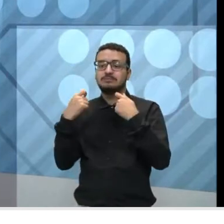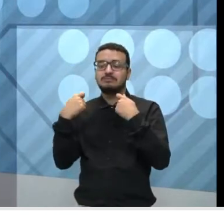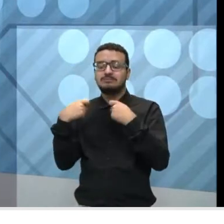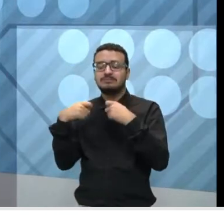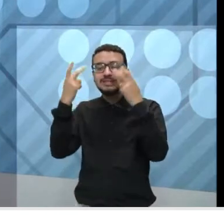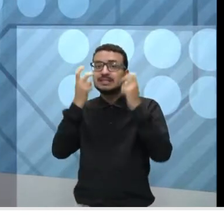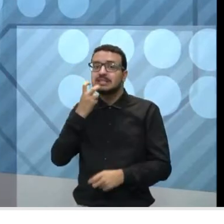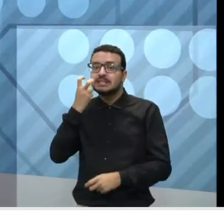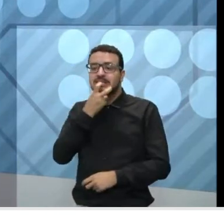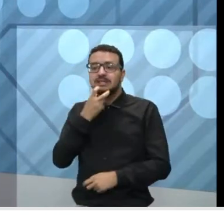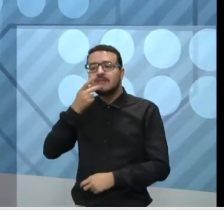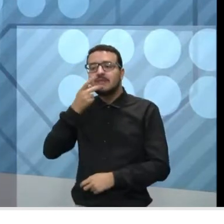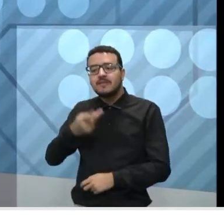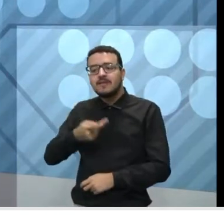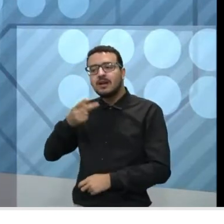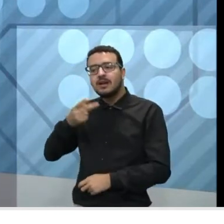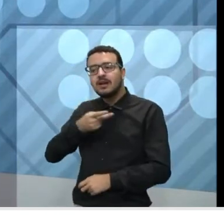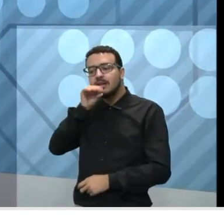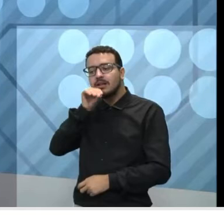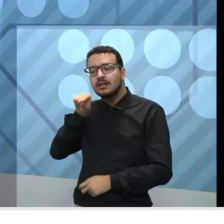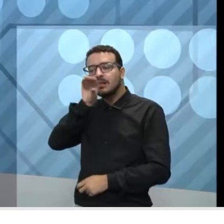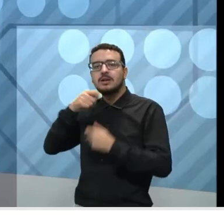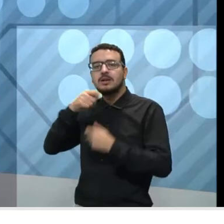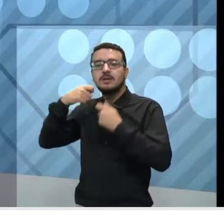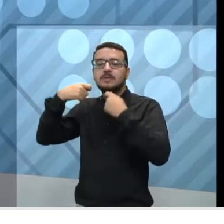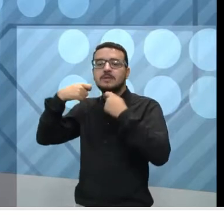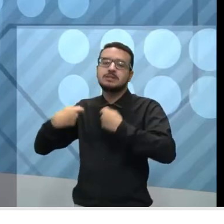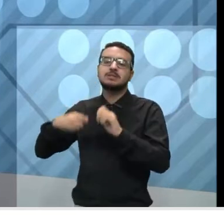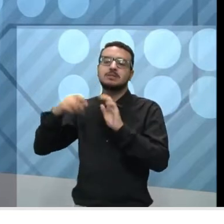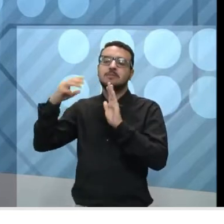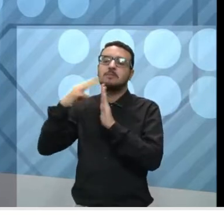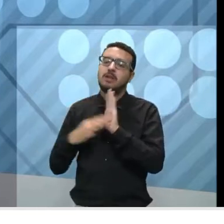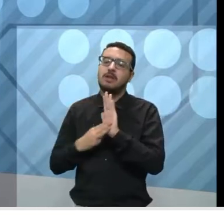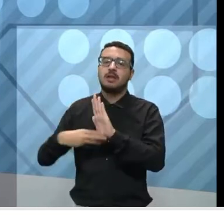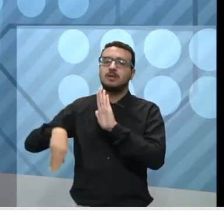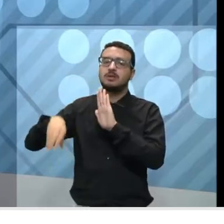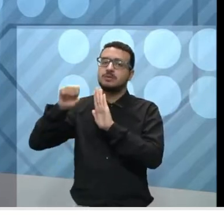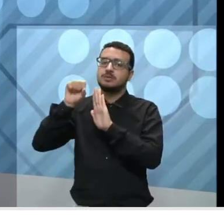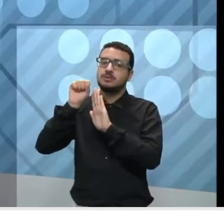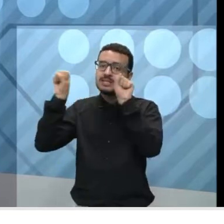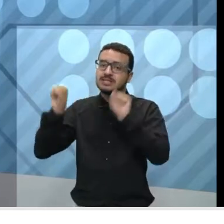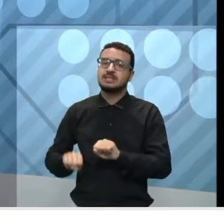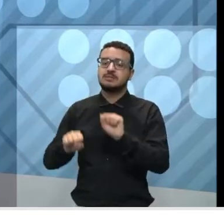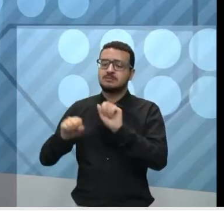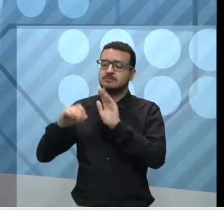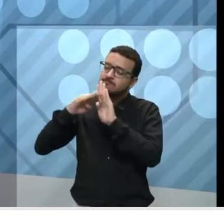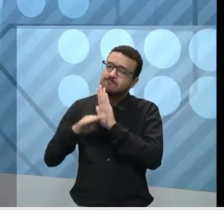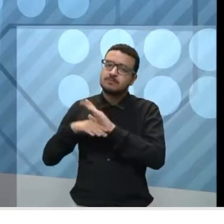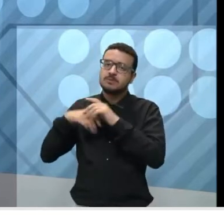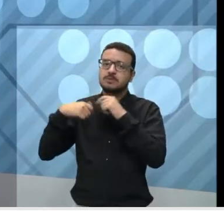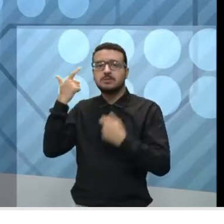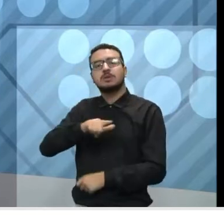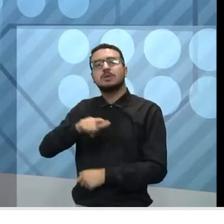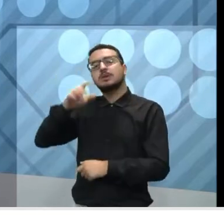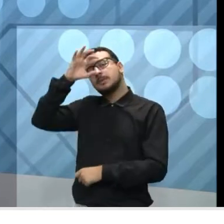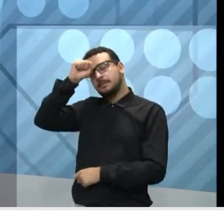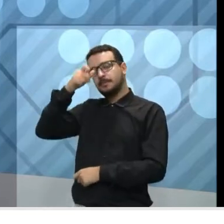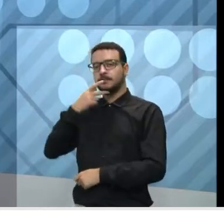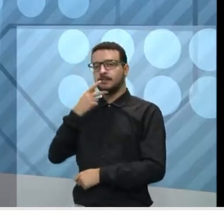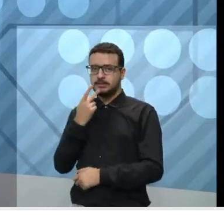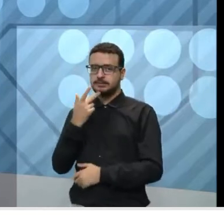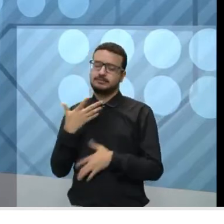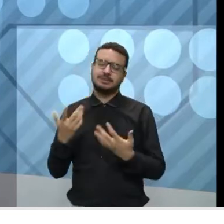ensino sistêmico para aprender a falar. É claro que a gente vai pela via mais fácil, né? Sinalizar é mais fácil, eu não vou querer